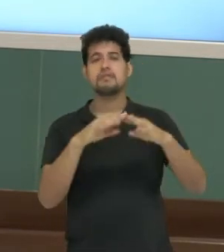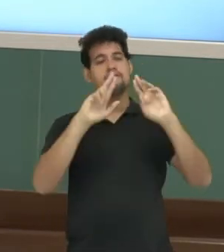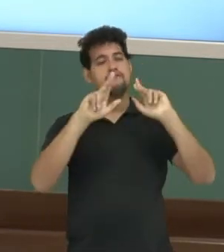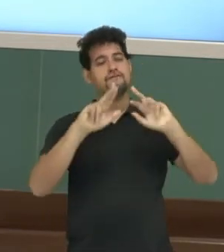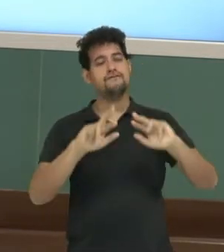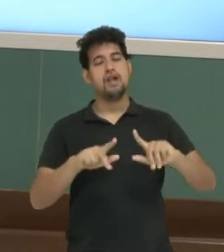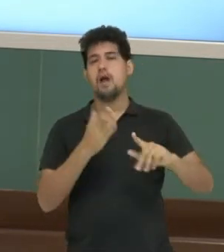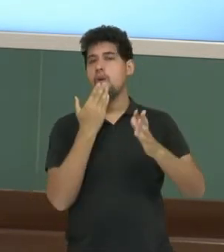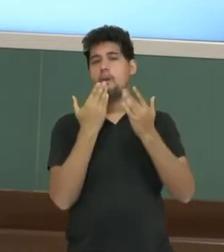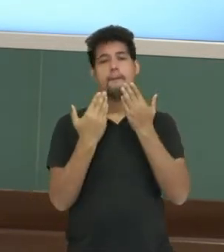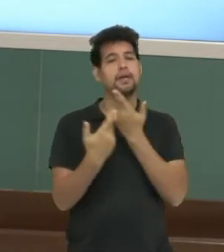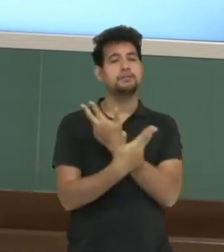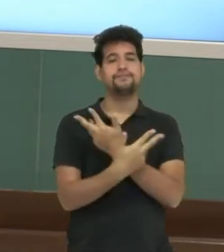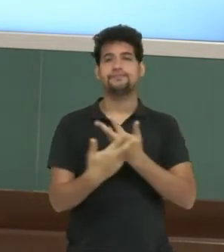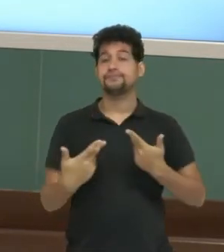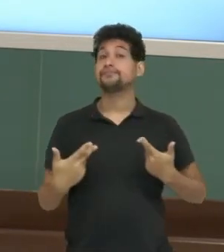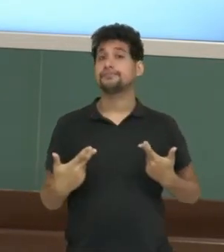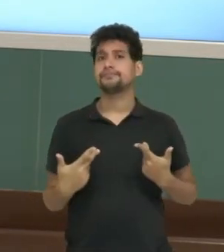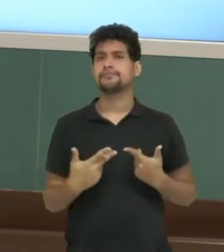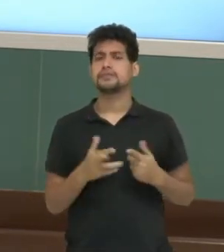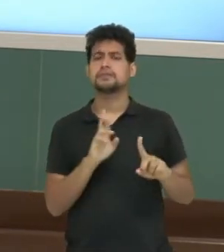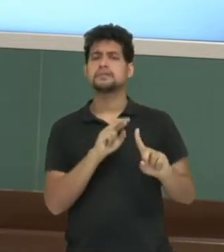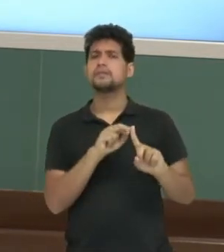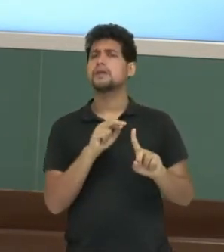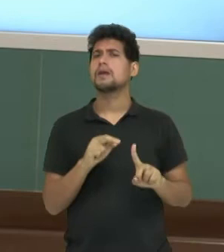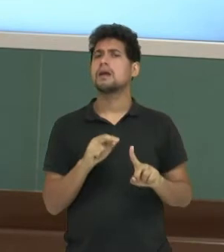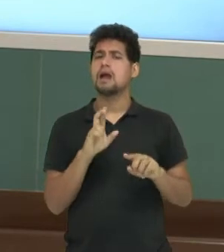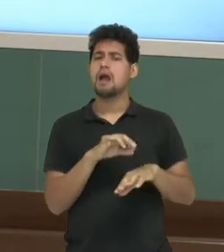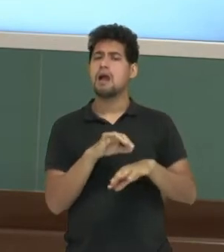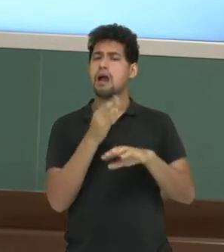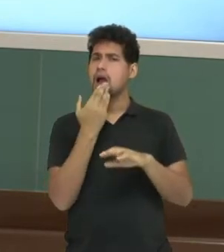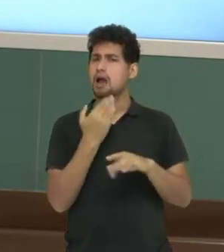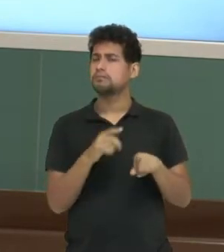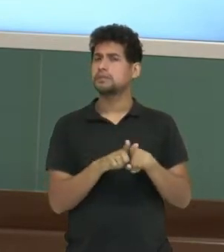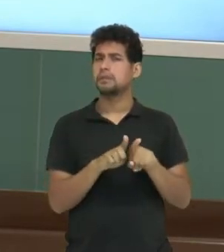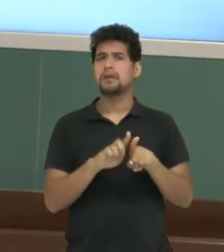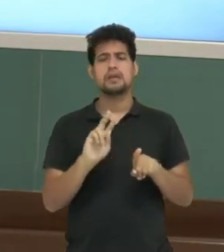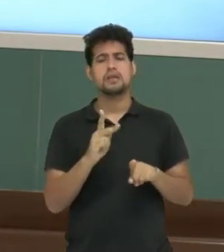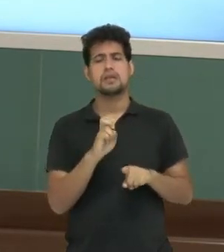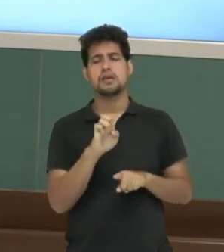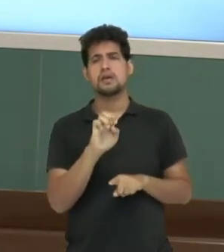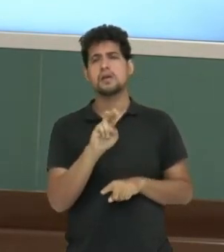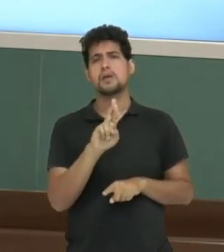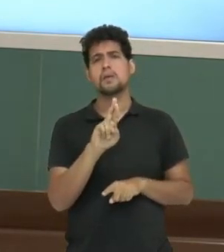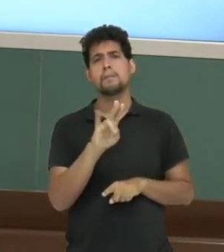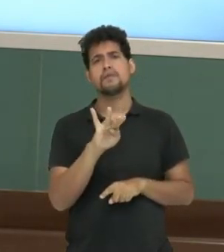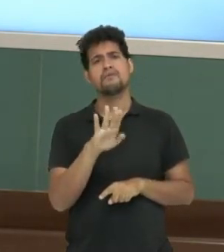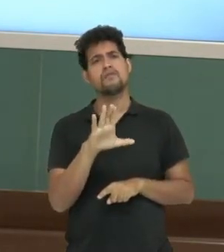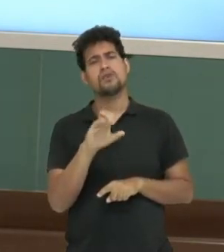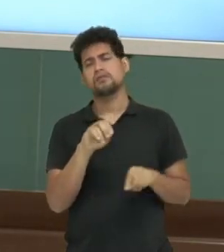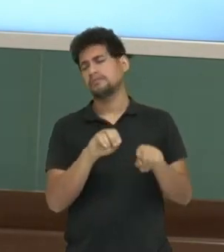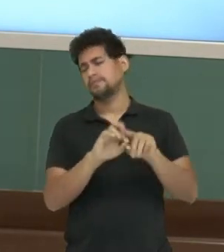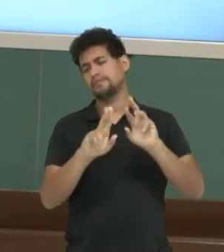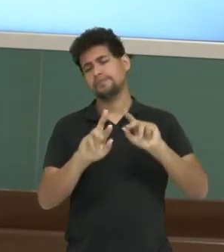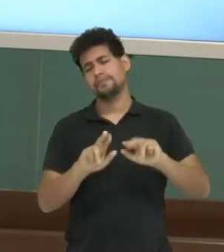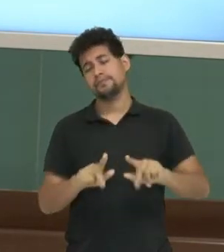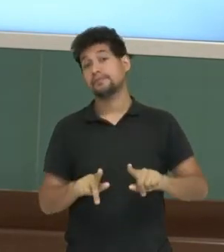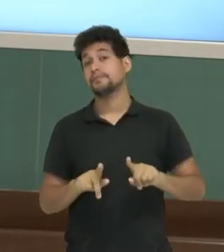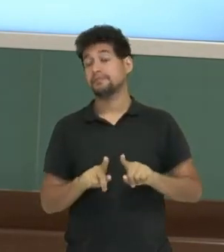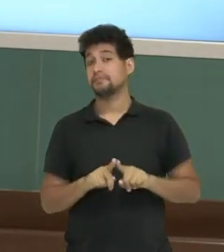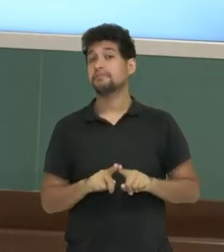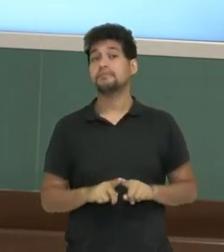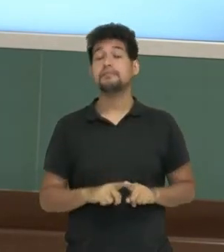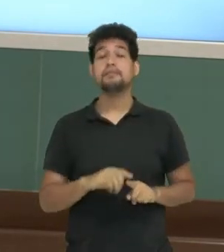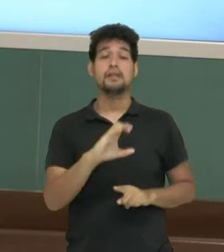aqui de alimentação, né? Se refere aos carnívoros, os herbívoros e os onívoros, né? Os carnívoros,